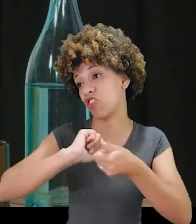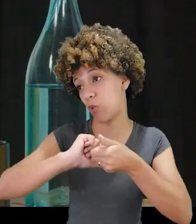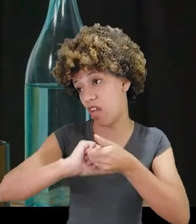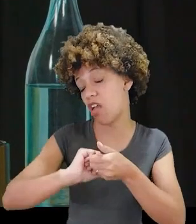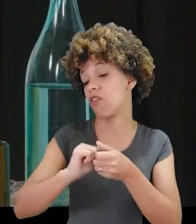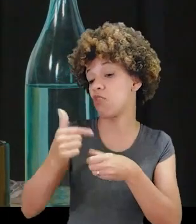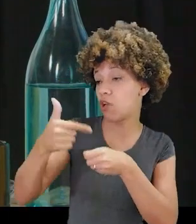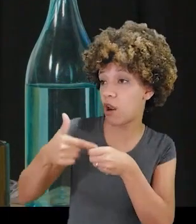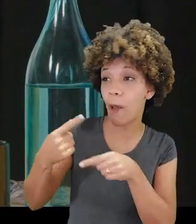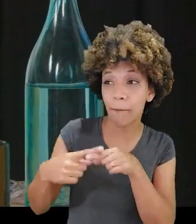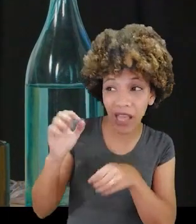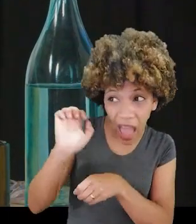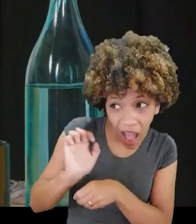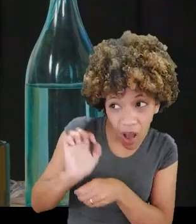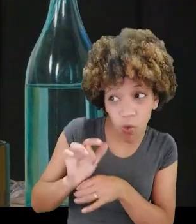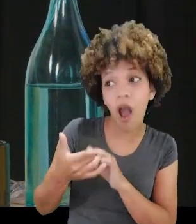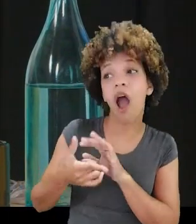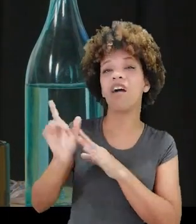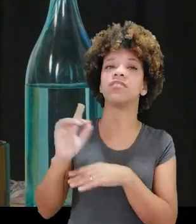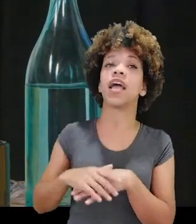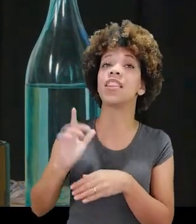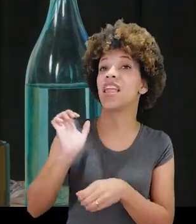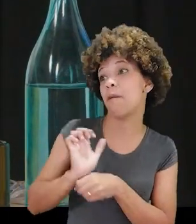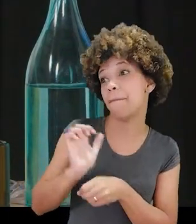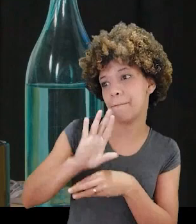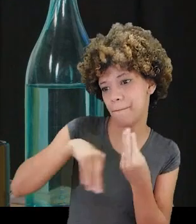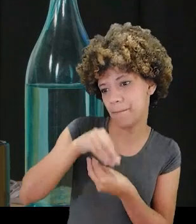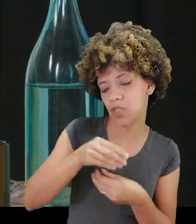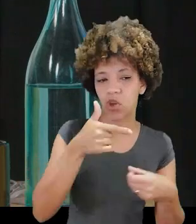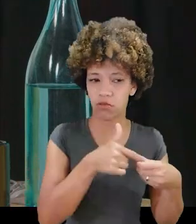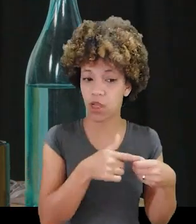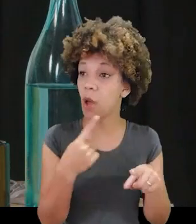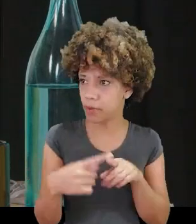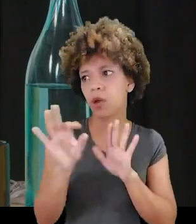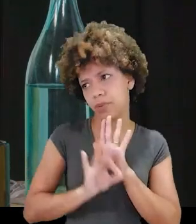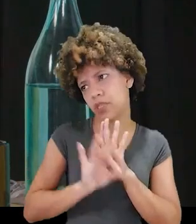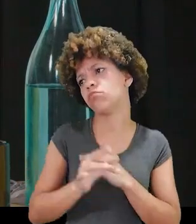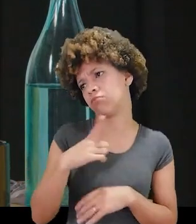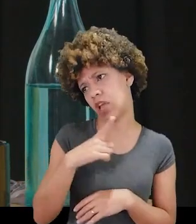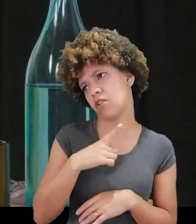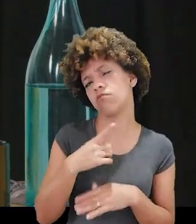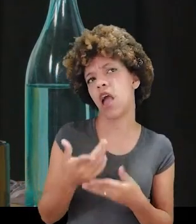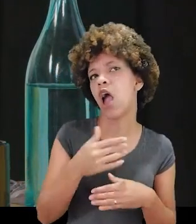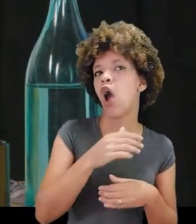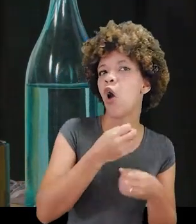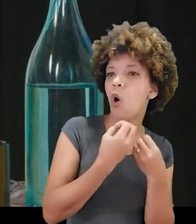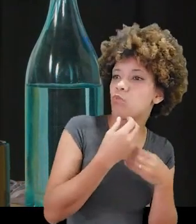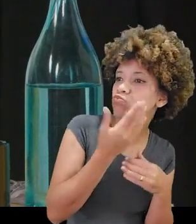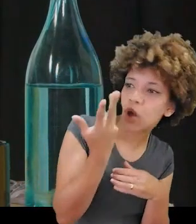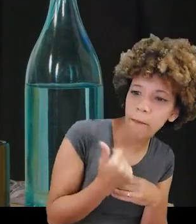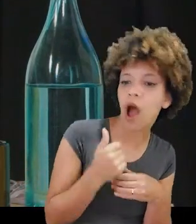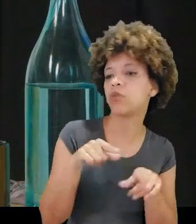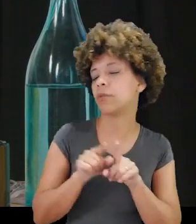formulado a gasolina à lide no miolo que nem automaticamente voltava ao a tem mais alto e gasolina que eu pensei atual existe na gasolina seja